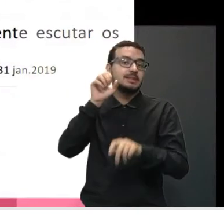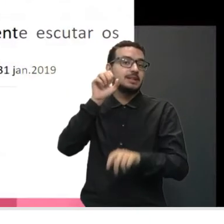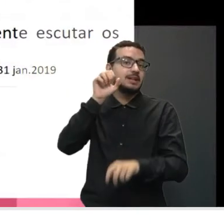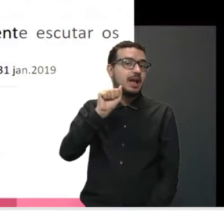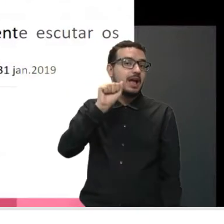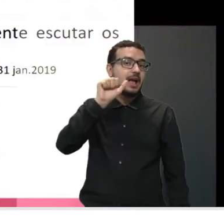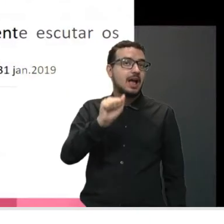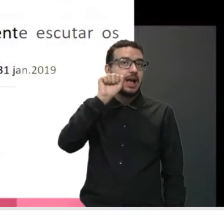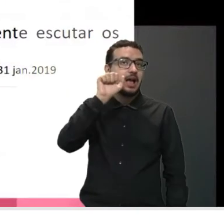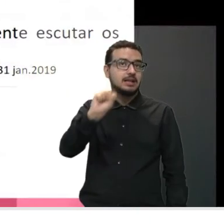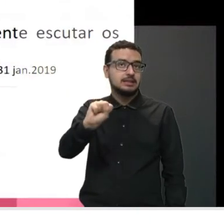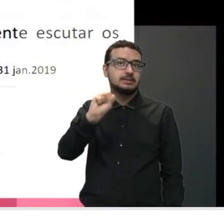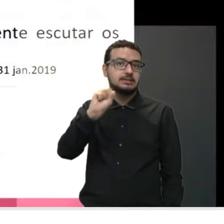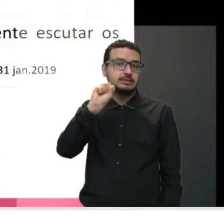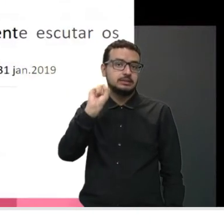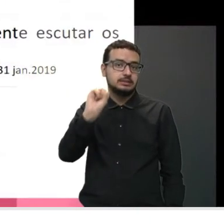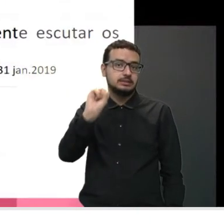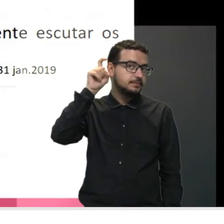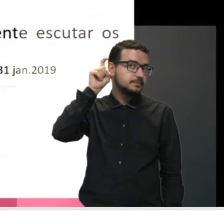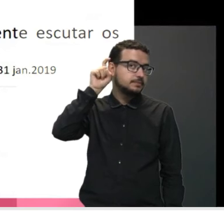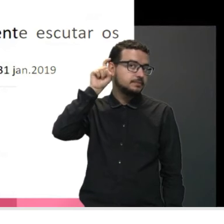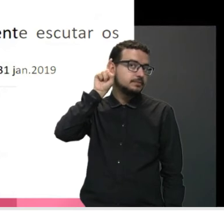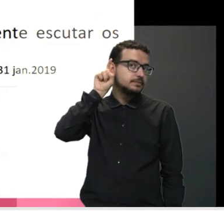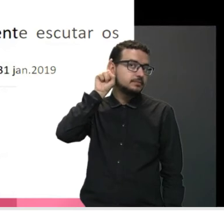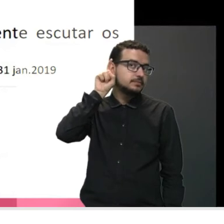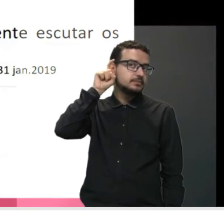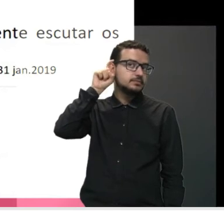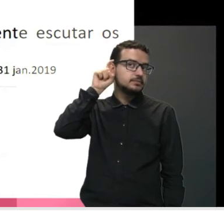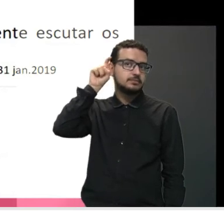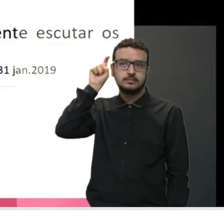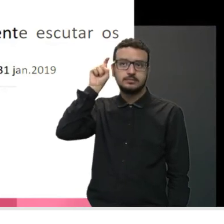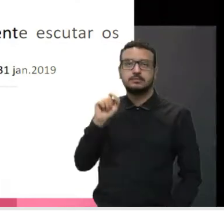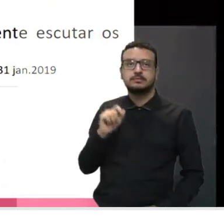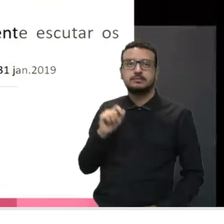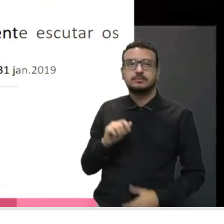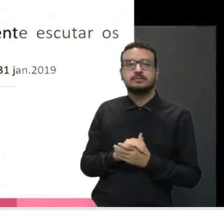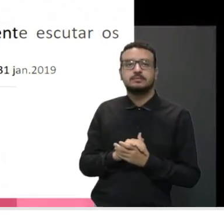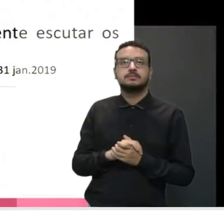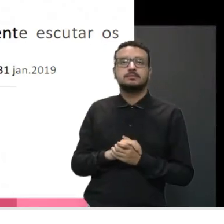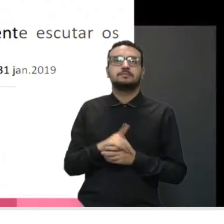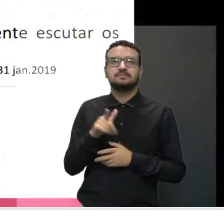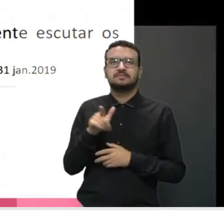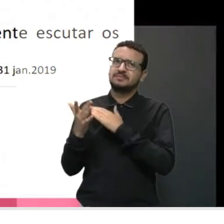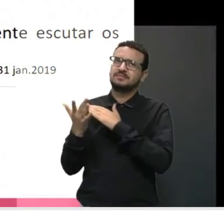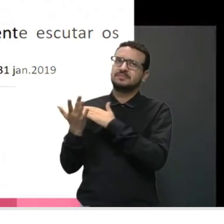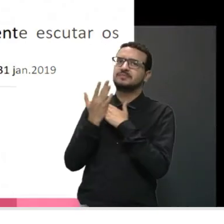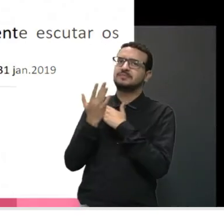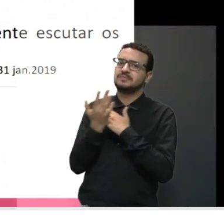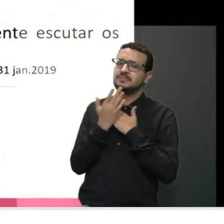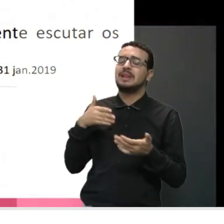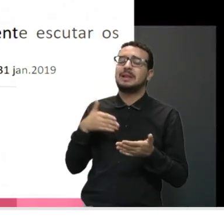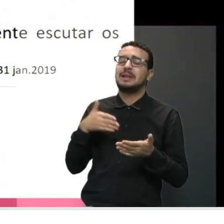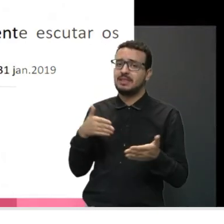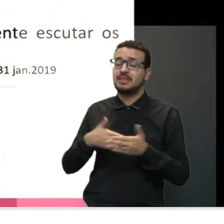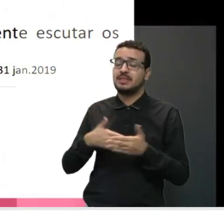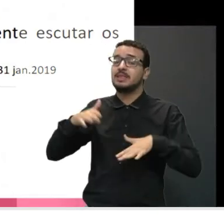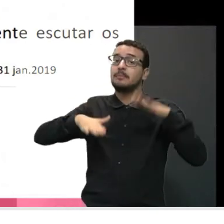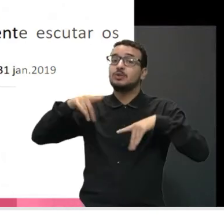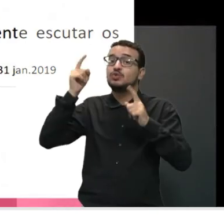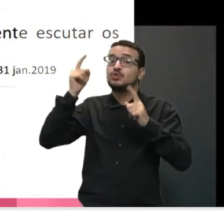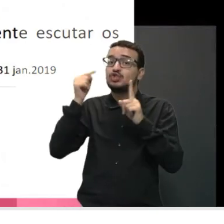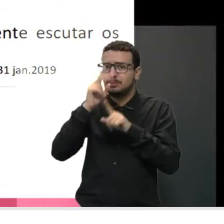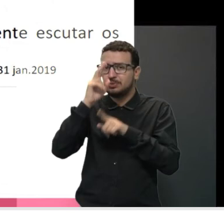sua contribuição é limitada e depende do tipo, lembra? Se é neurosensorial, se é mista, condutiva,